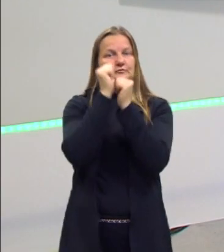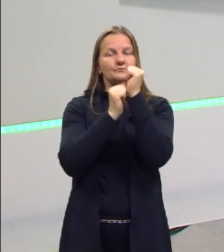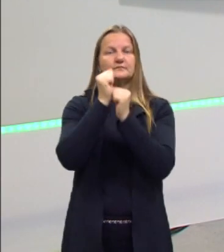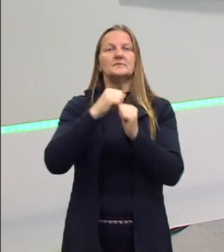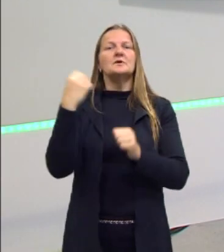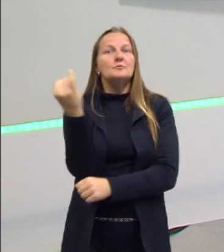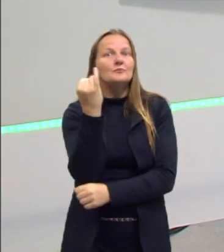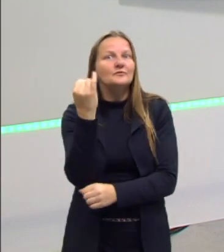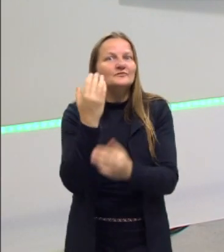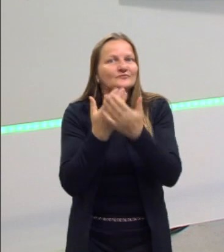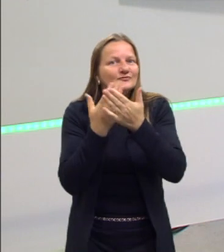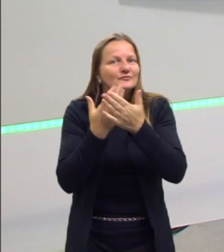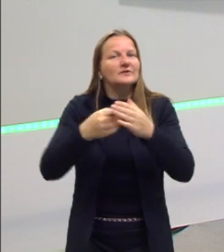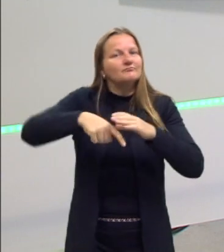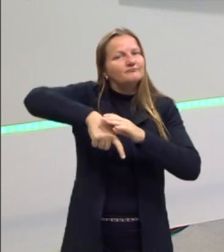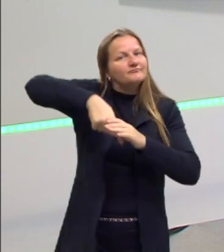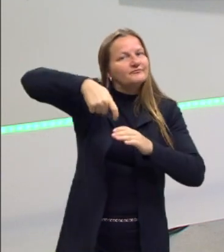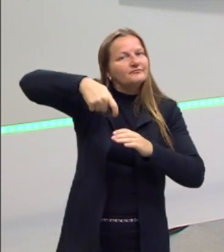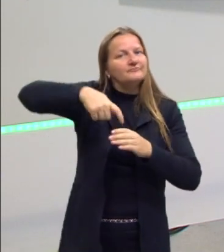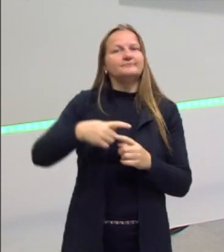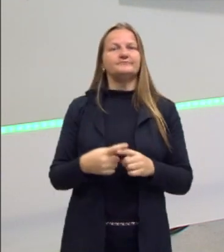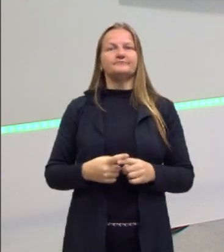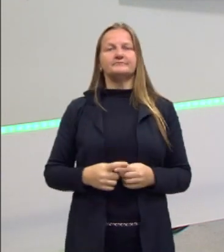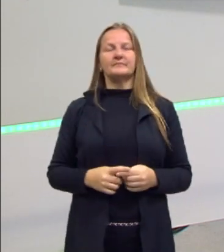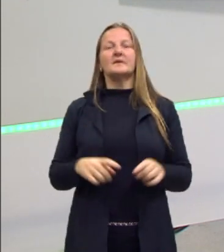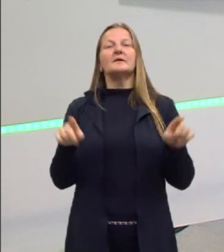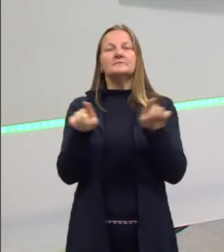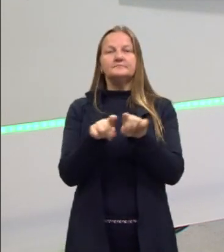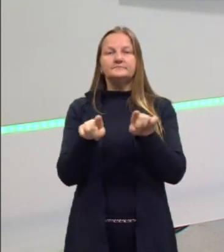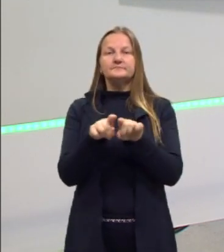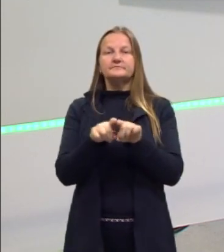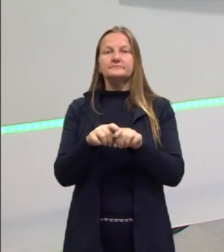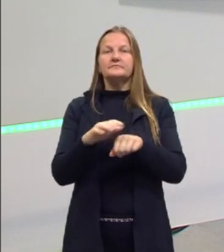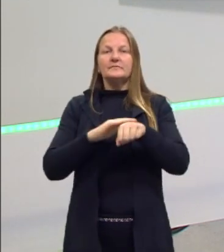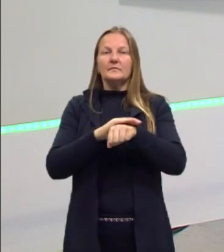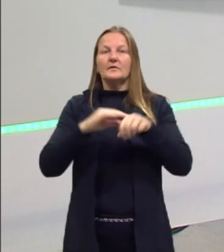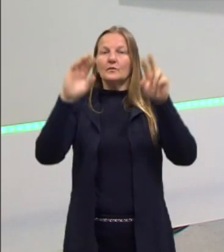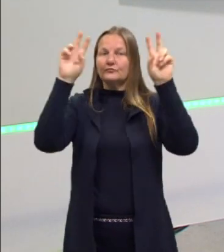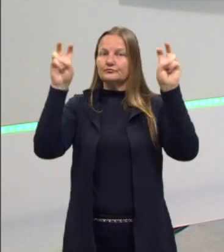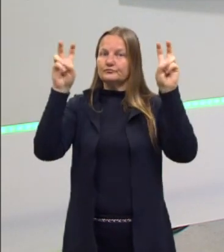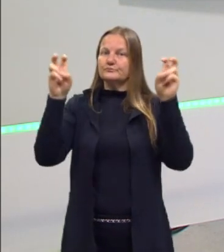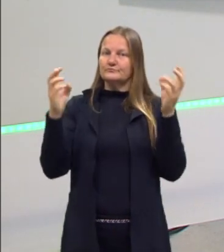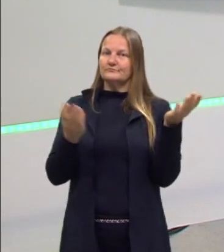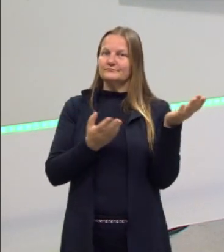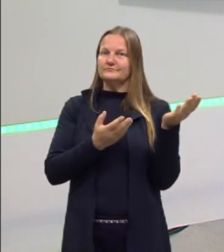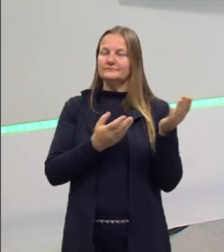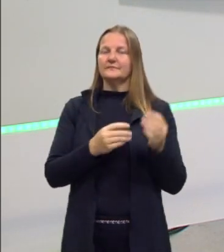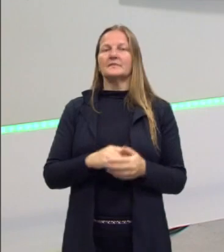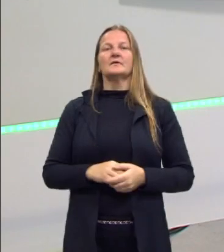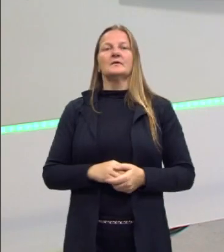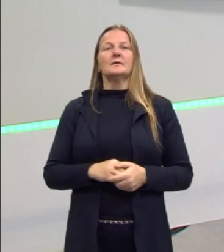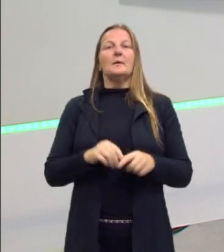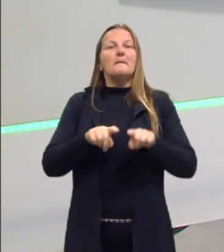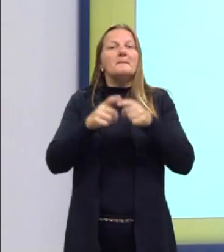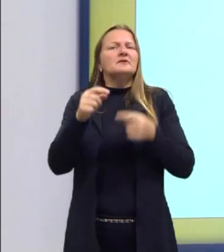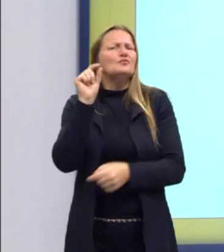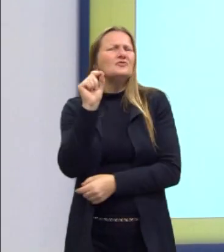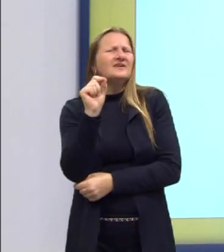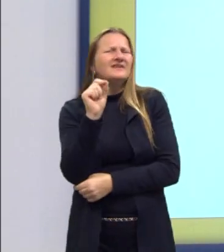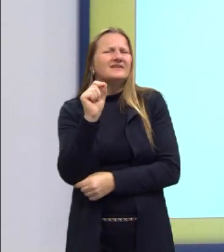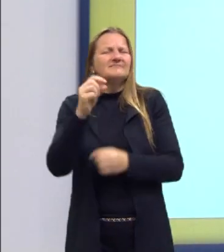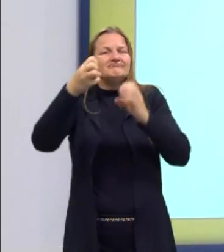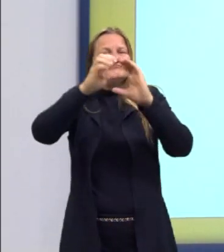gente estudar o petróleo Bom falamos o petróleo que a principal fonte dos hidrocarbonetos mas o